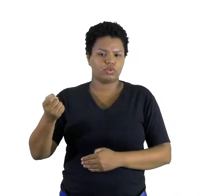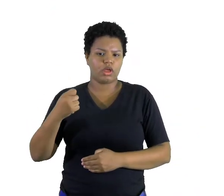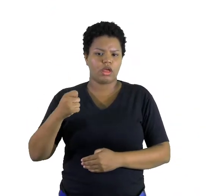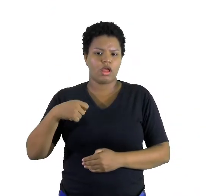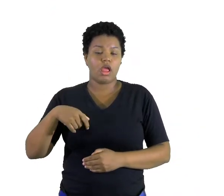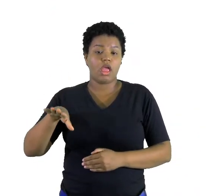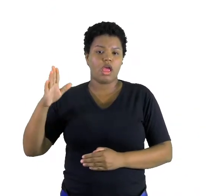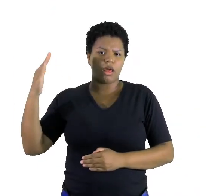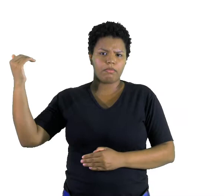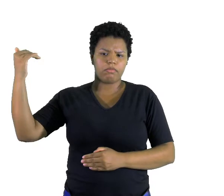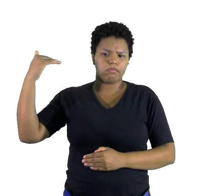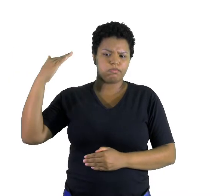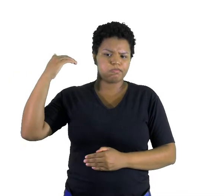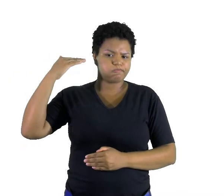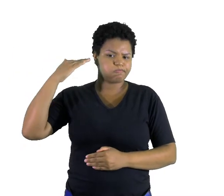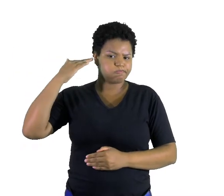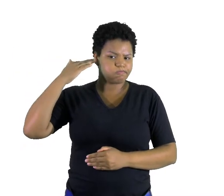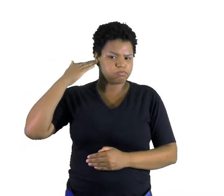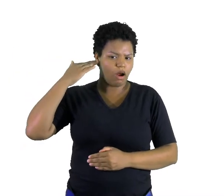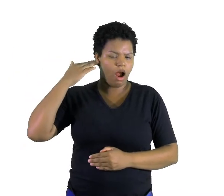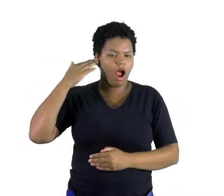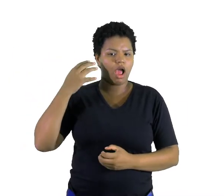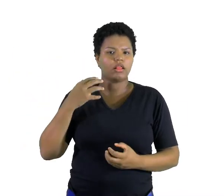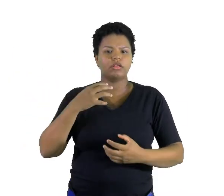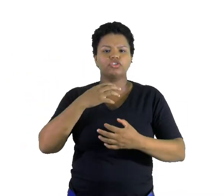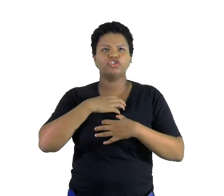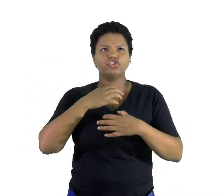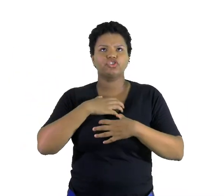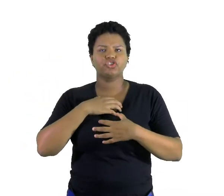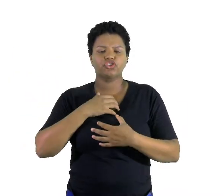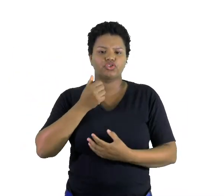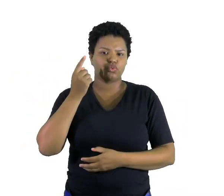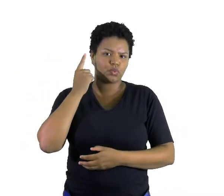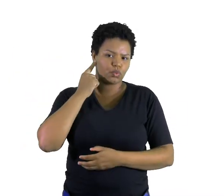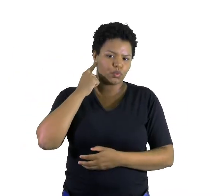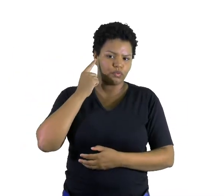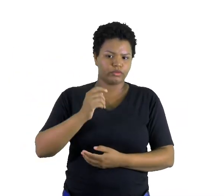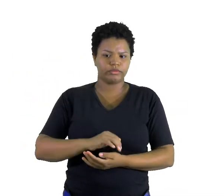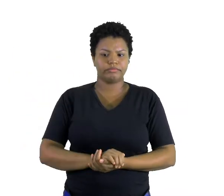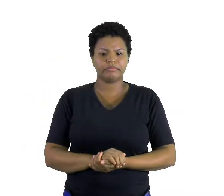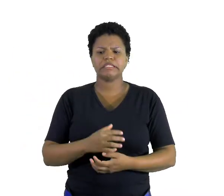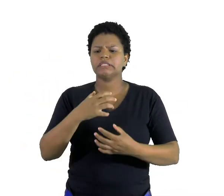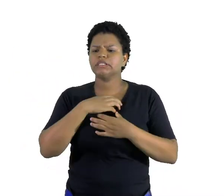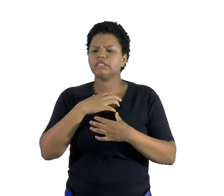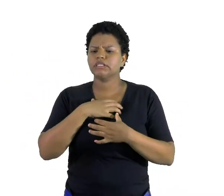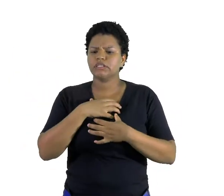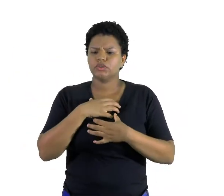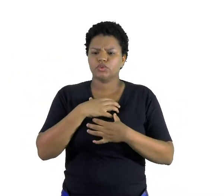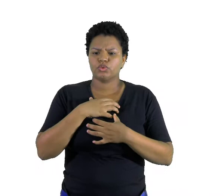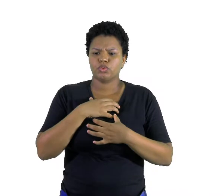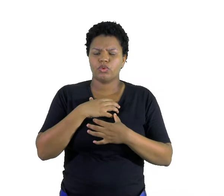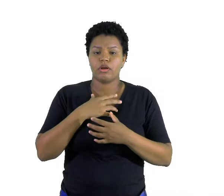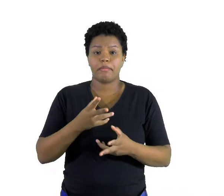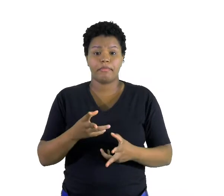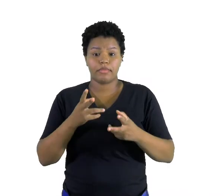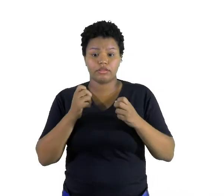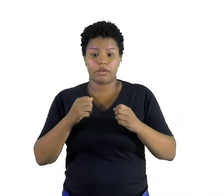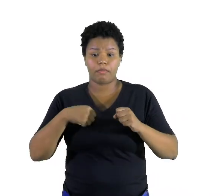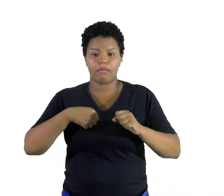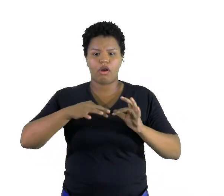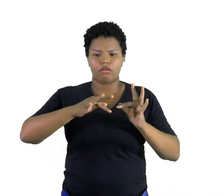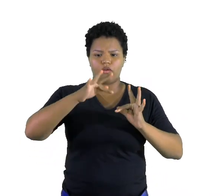nosso ouvido e produzem sensações auditivas. Essas sensações auditivas a gente pode perceber através de